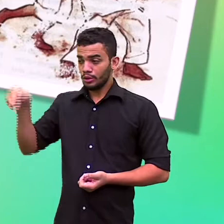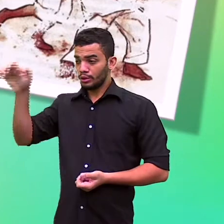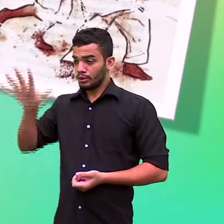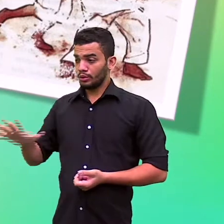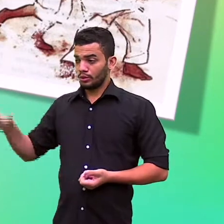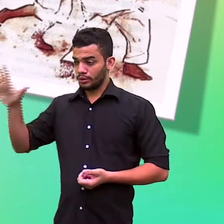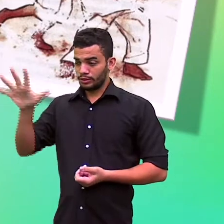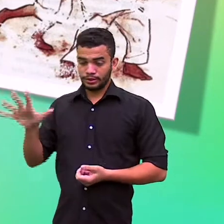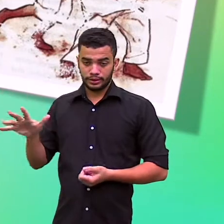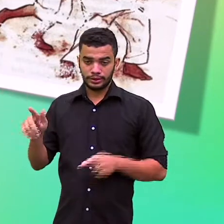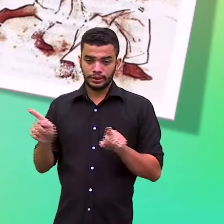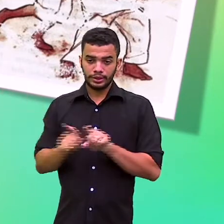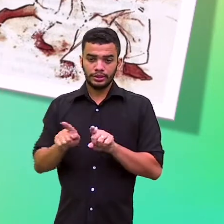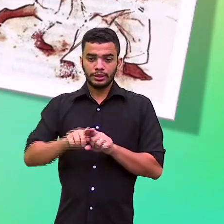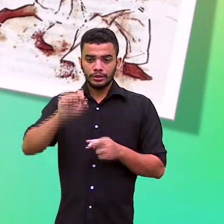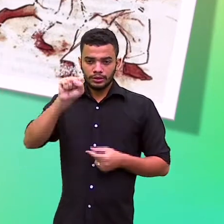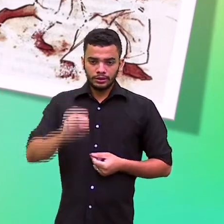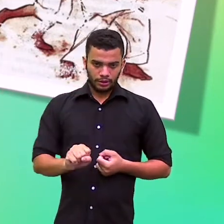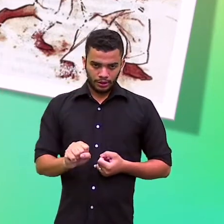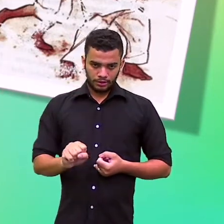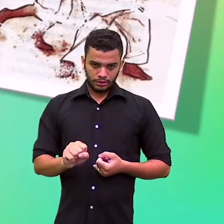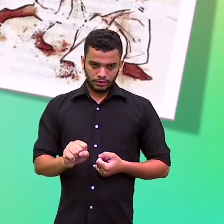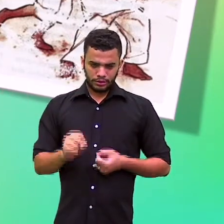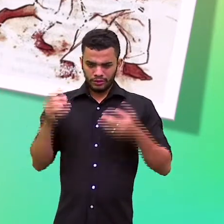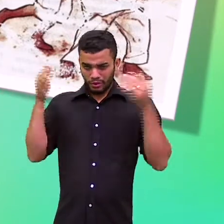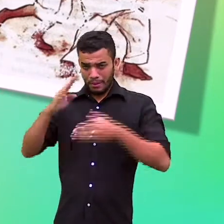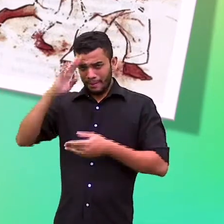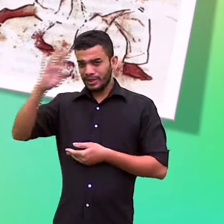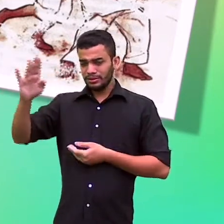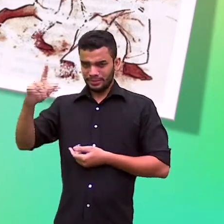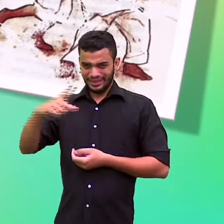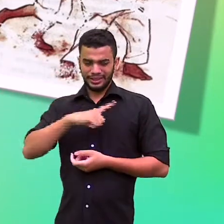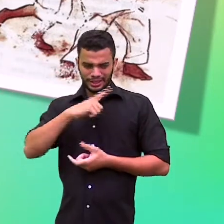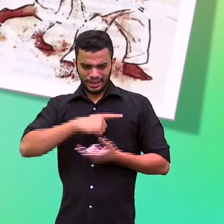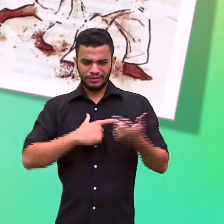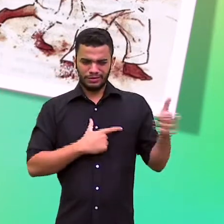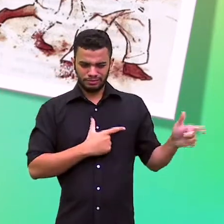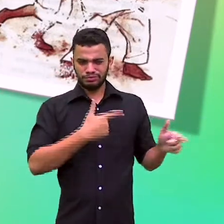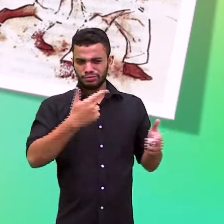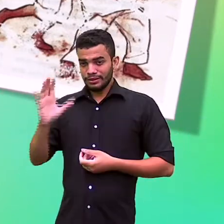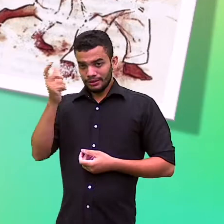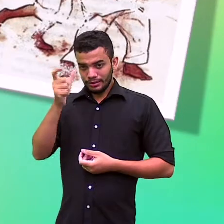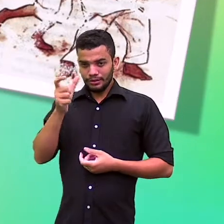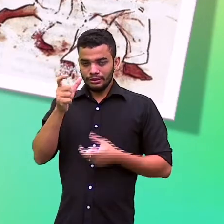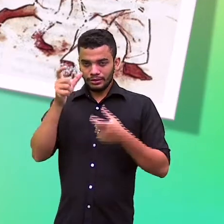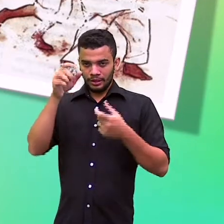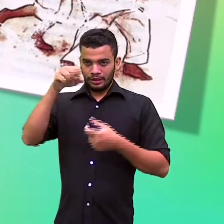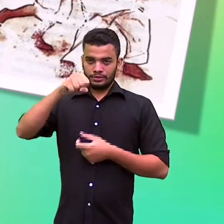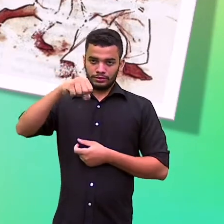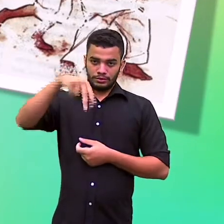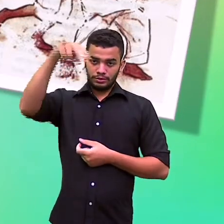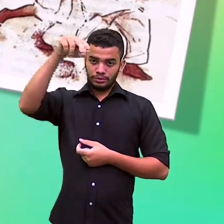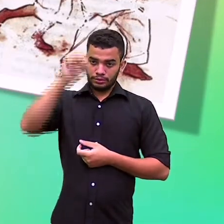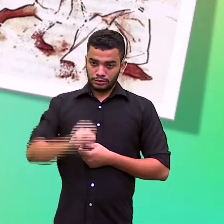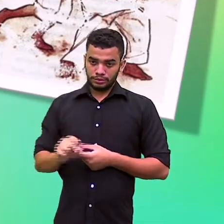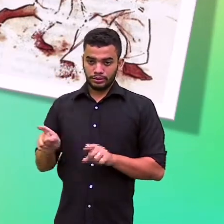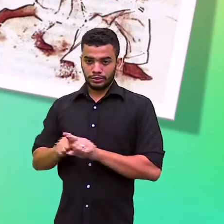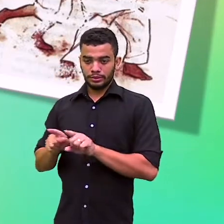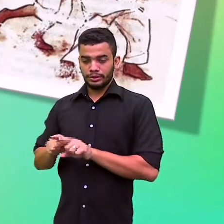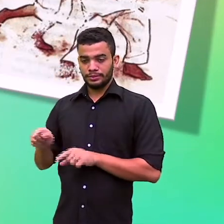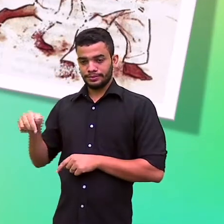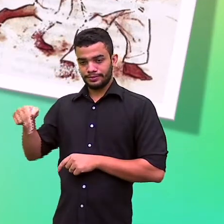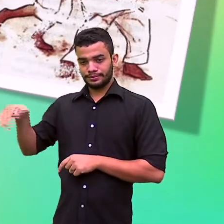foco. Tiveram outras? Tiveram, mas essas foram as principais. Aconteceu a Revolta